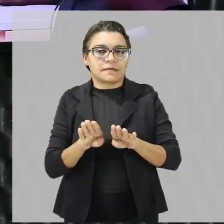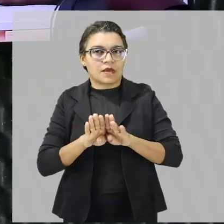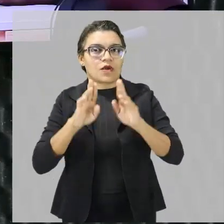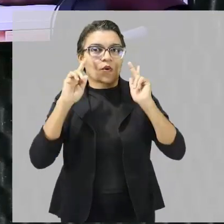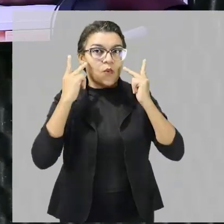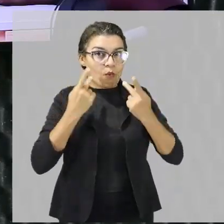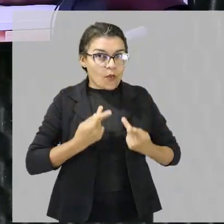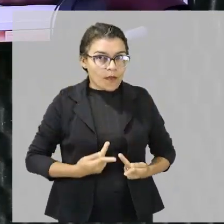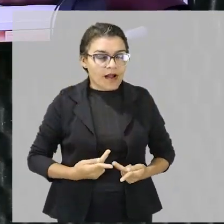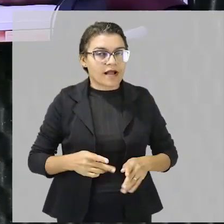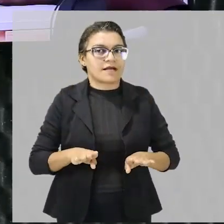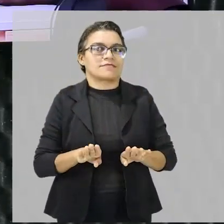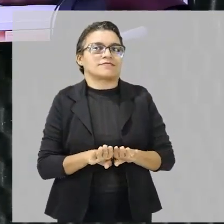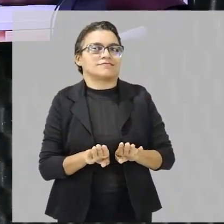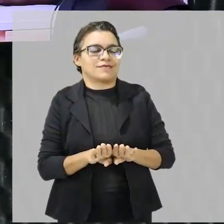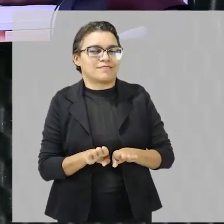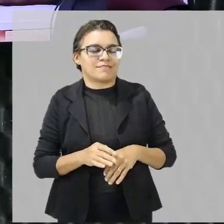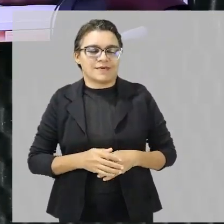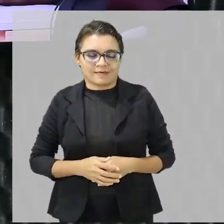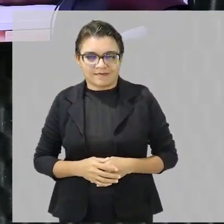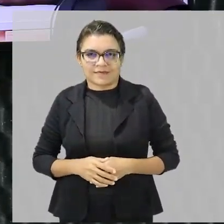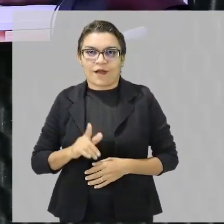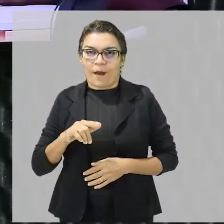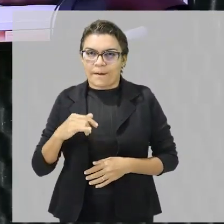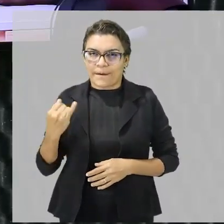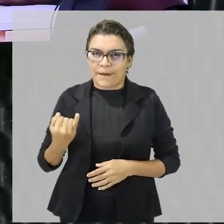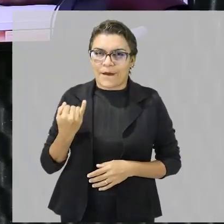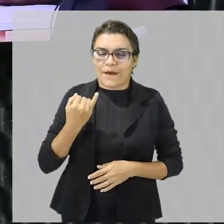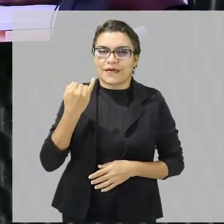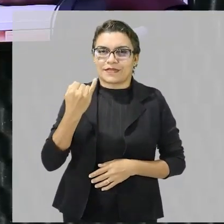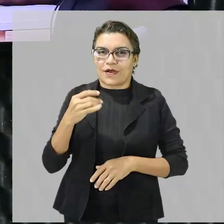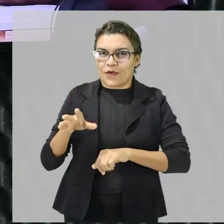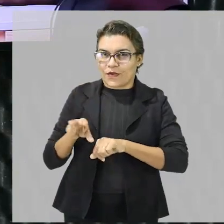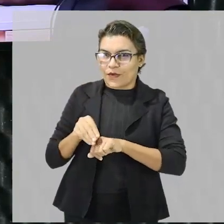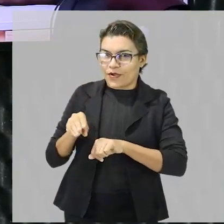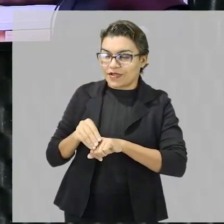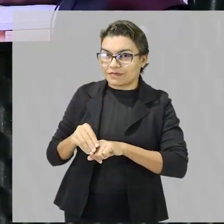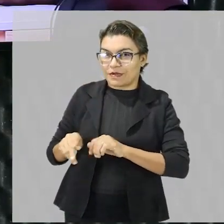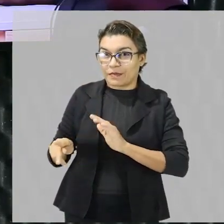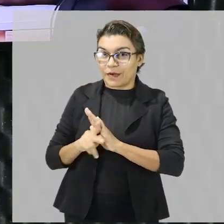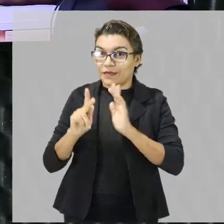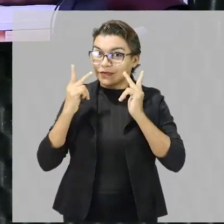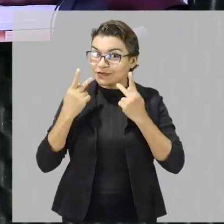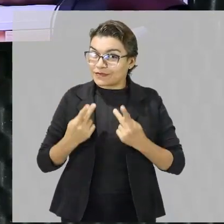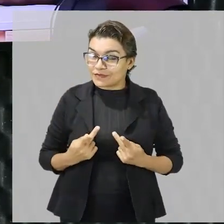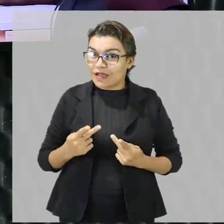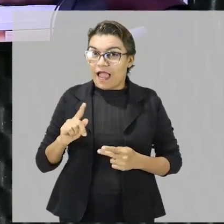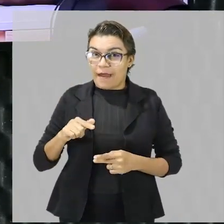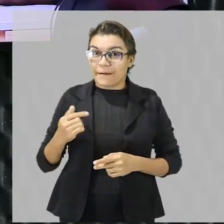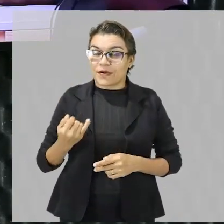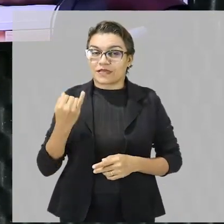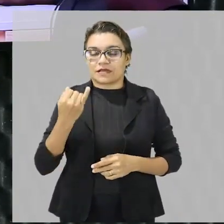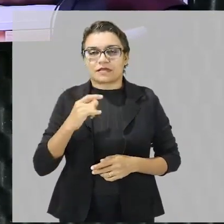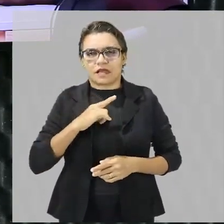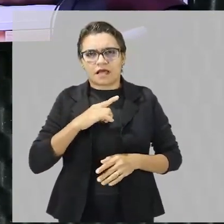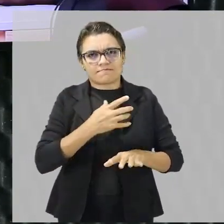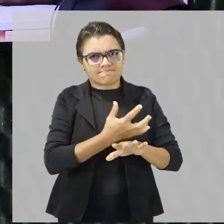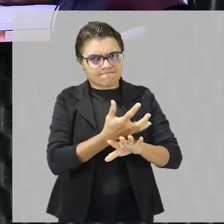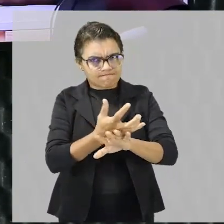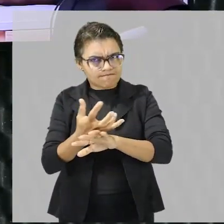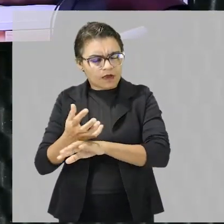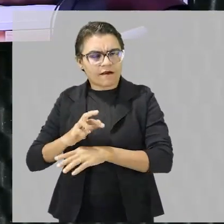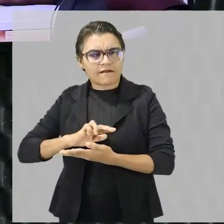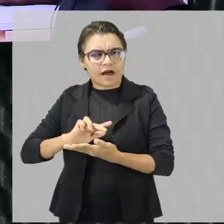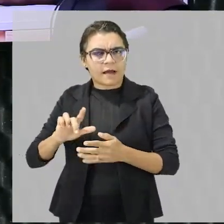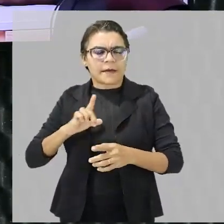ela é um dos carros, né, que conduzem ali todo o conhecimento humanístico. Claro que nós temos todas as outras, mas ela vai lá